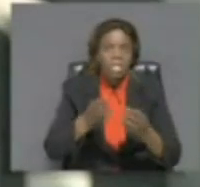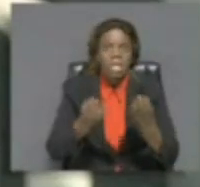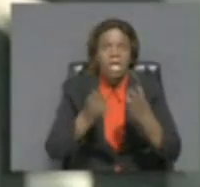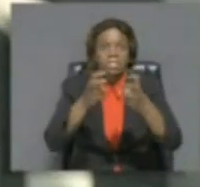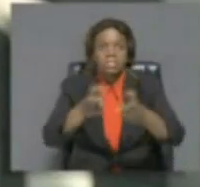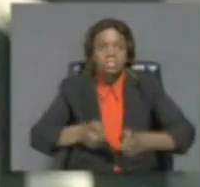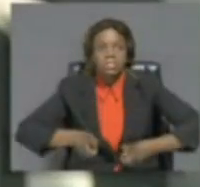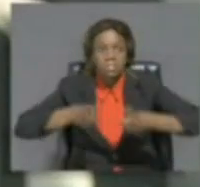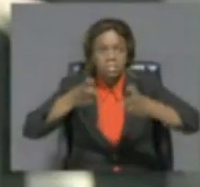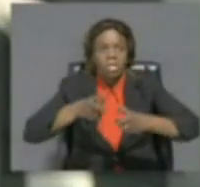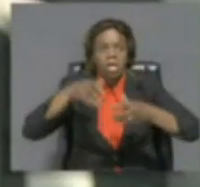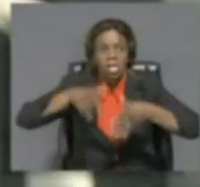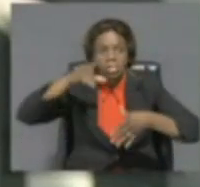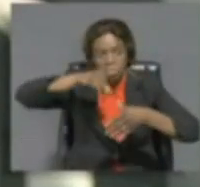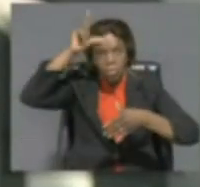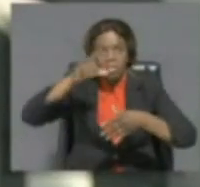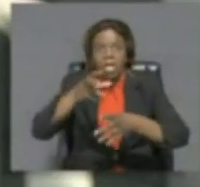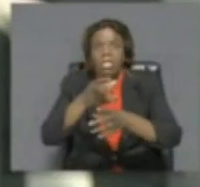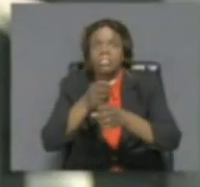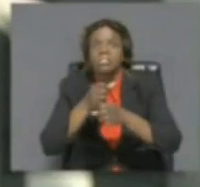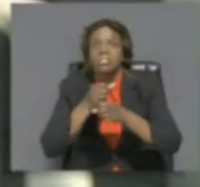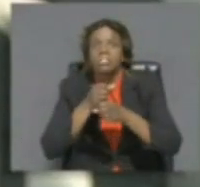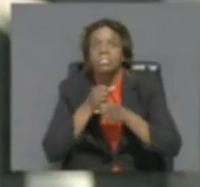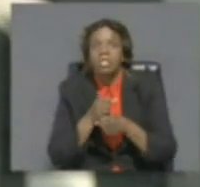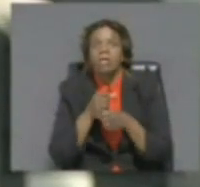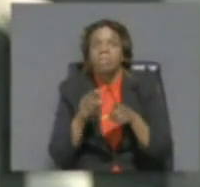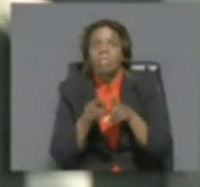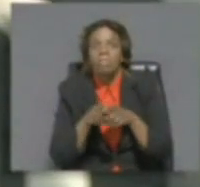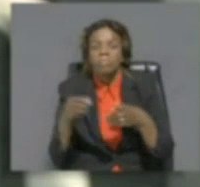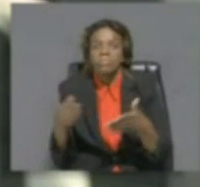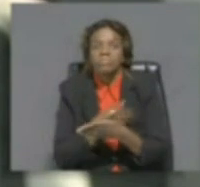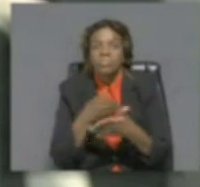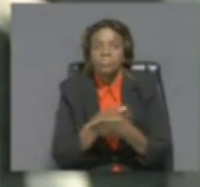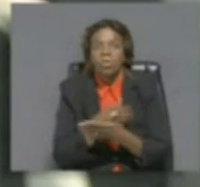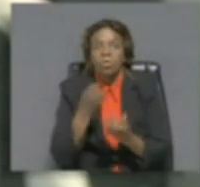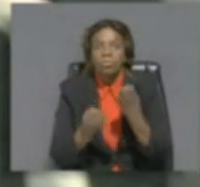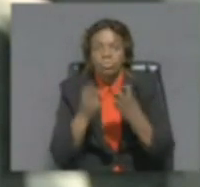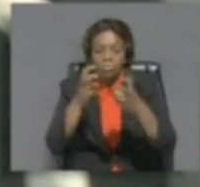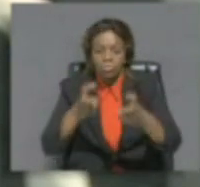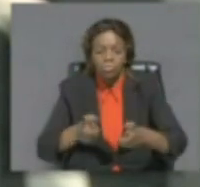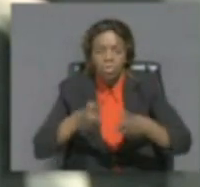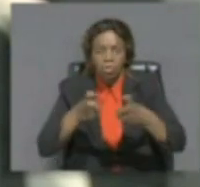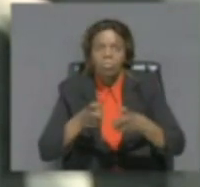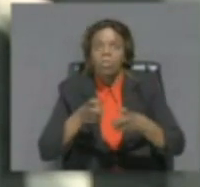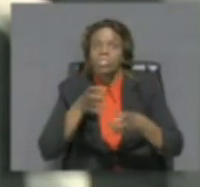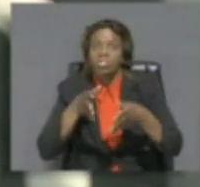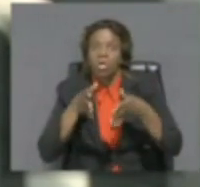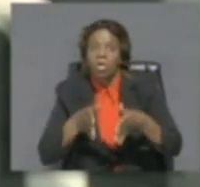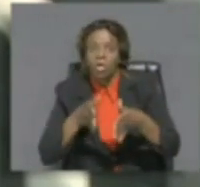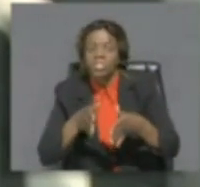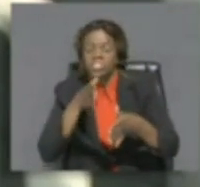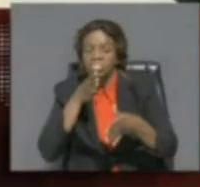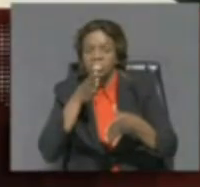ferro de Luanda acaba de receber os novos comboios. Hoje mesmo estão já a circular.